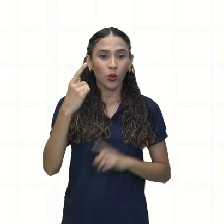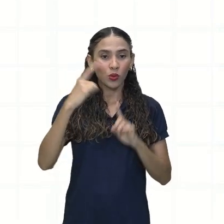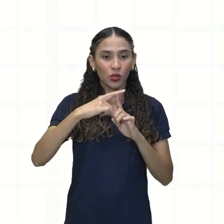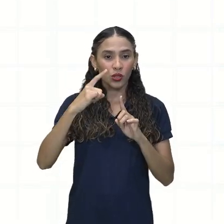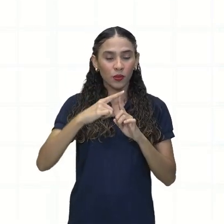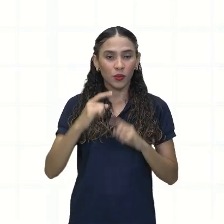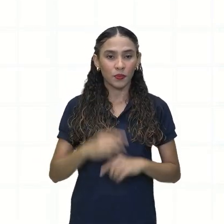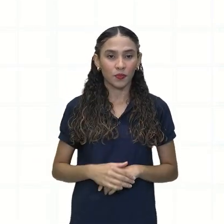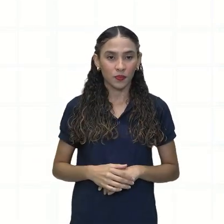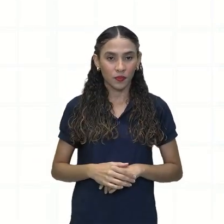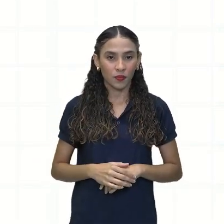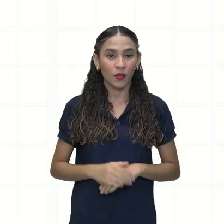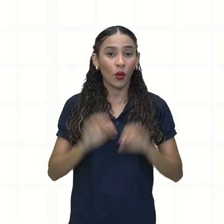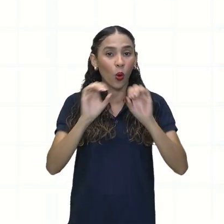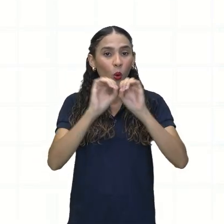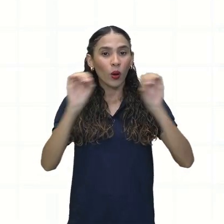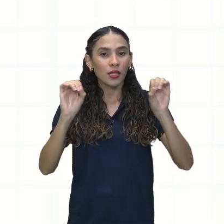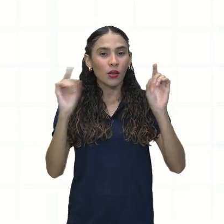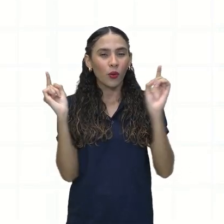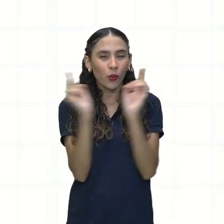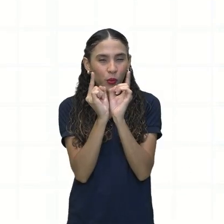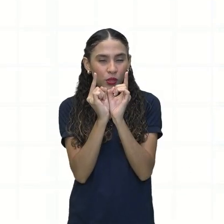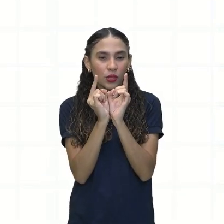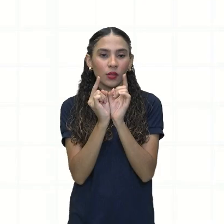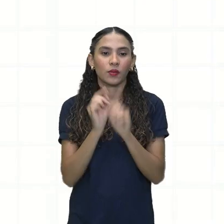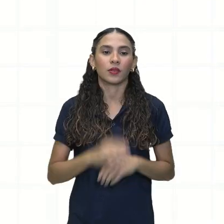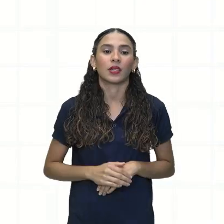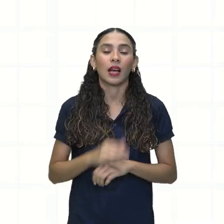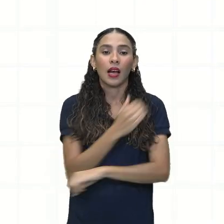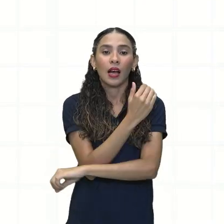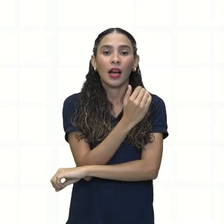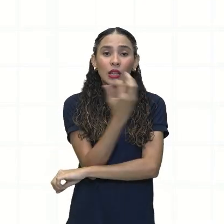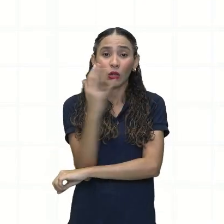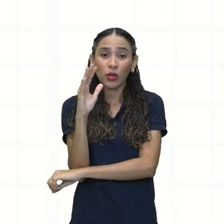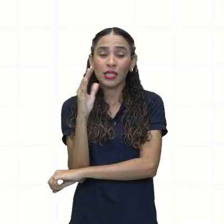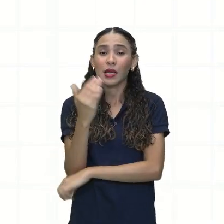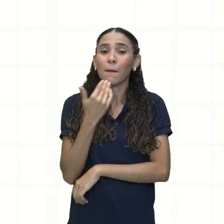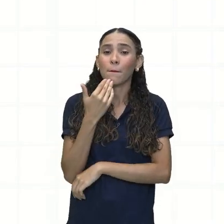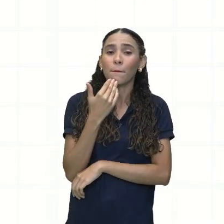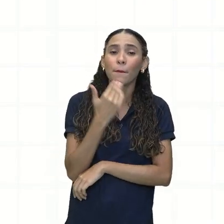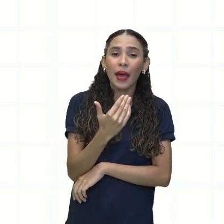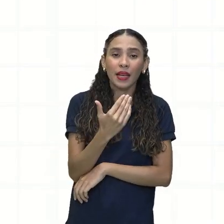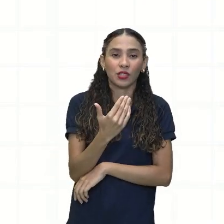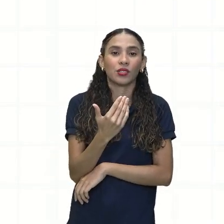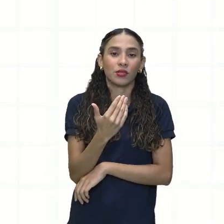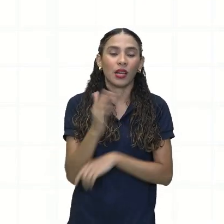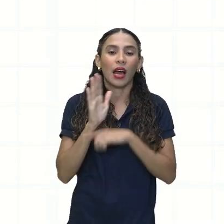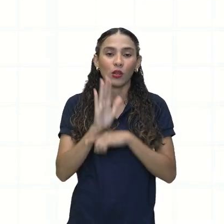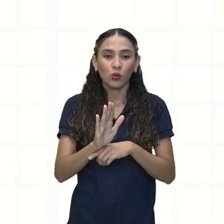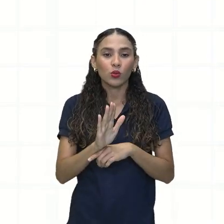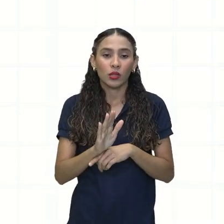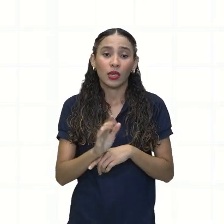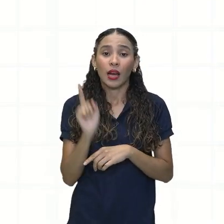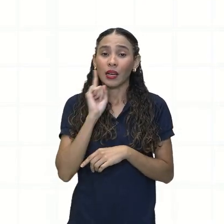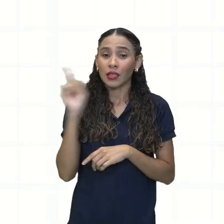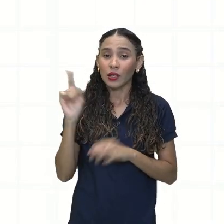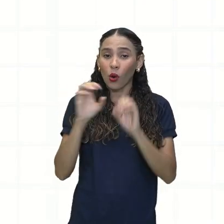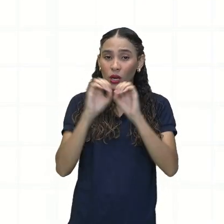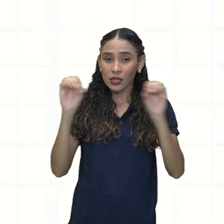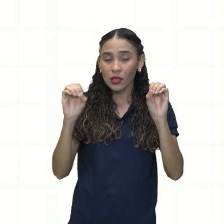com uma oração mais curtinha. A natureza pede ajuda. Isto aqui é uma oração? Sim,